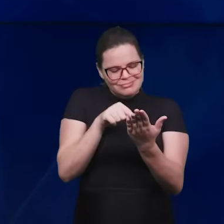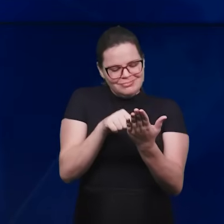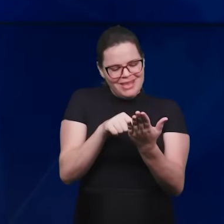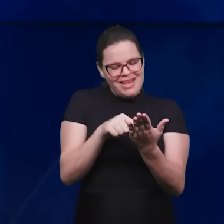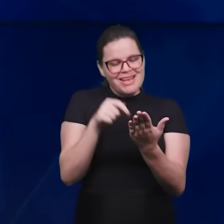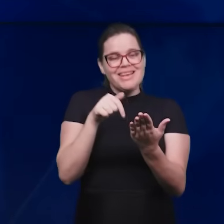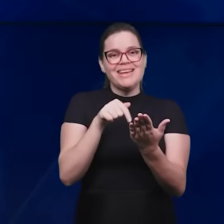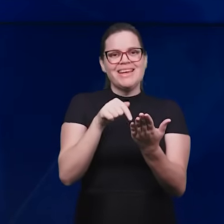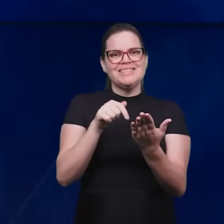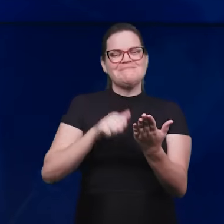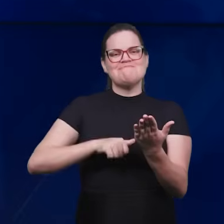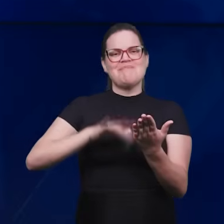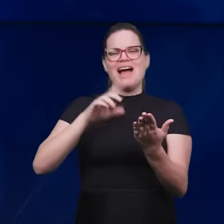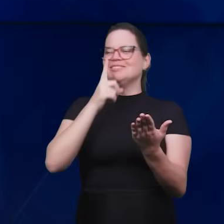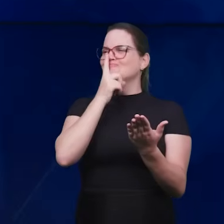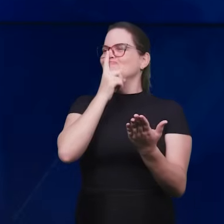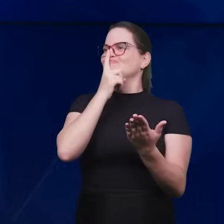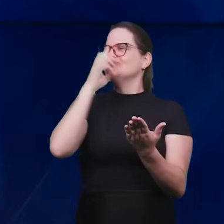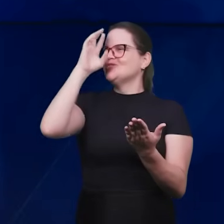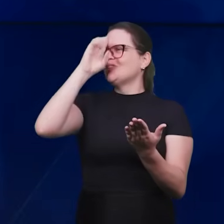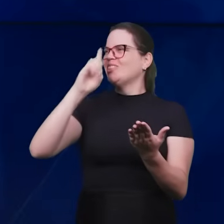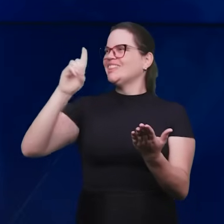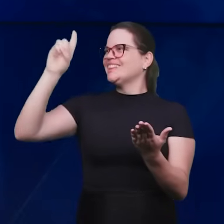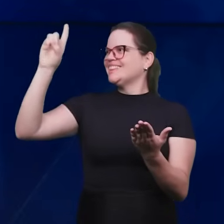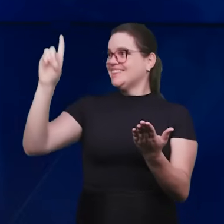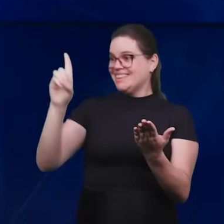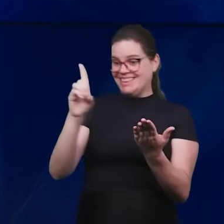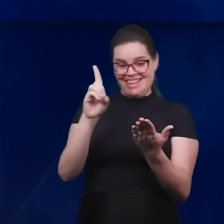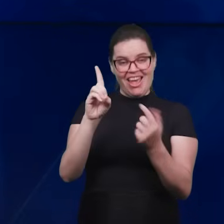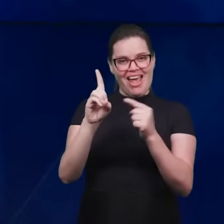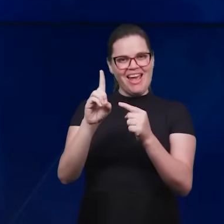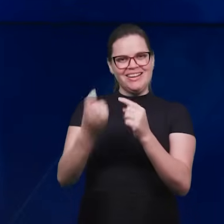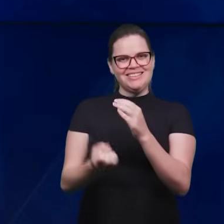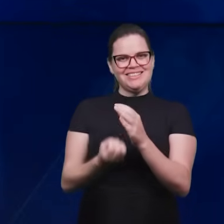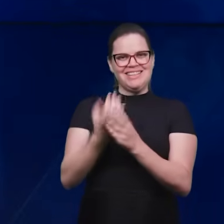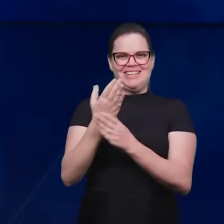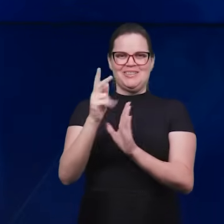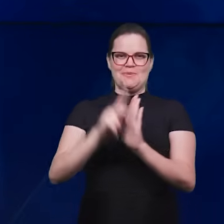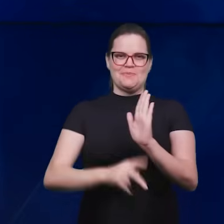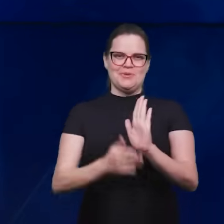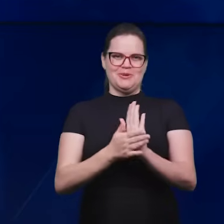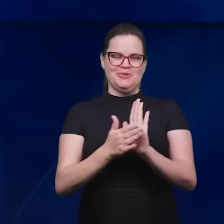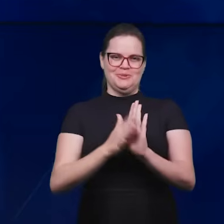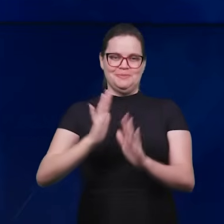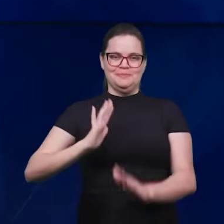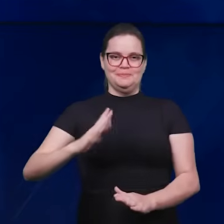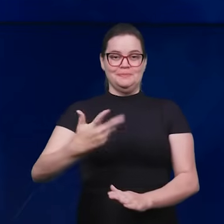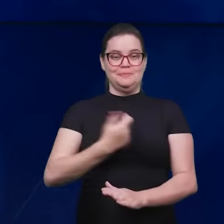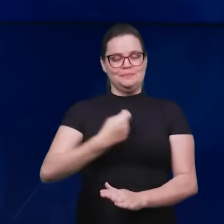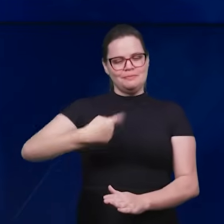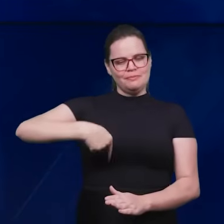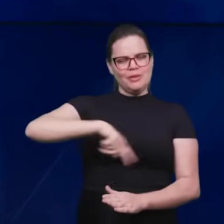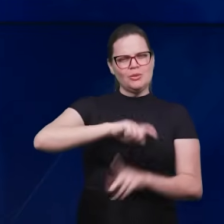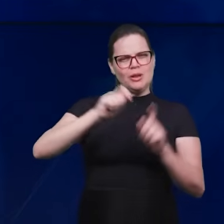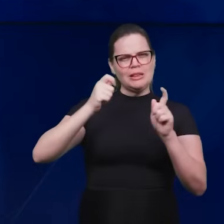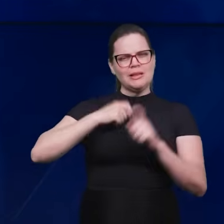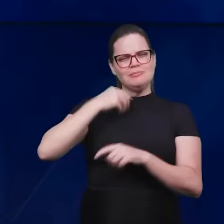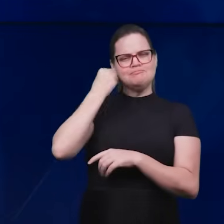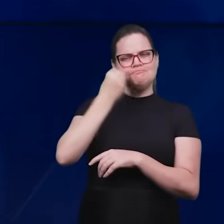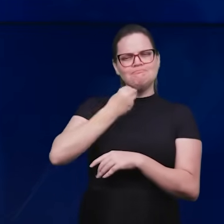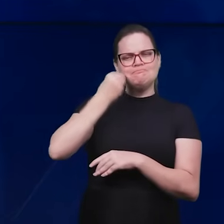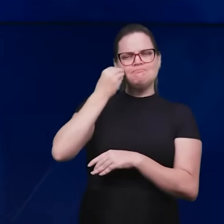pela Palavra, mais próximos do Deus da nossa salvação, nos levando assim a conhecer mais